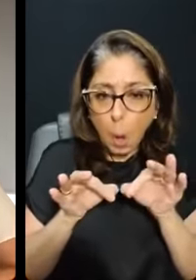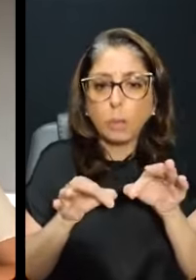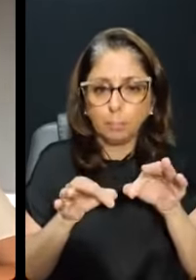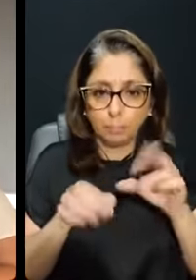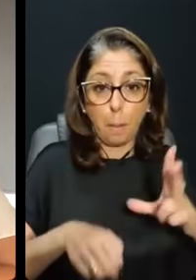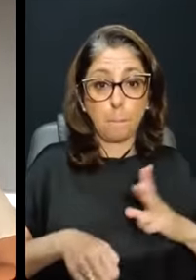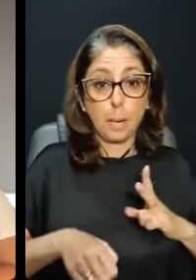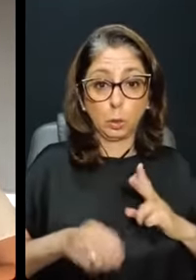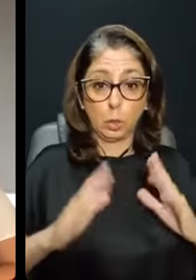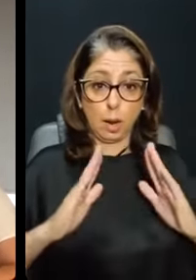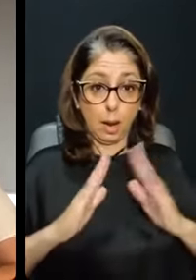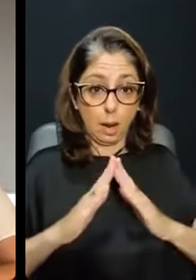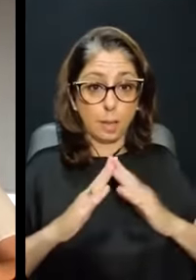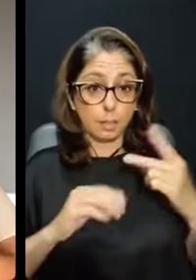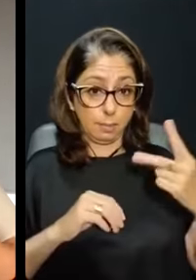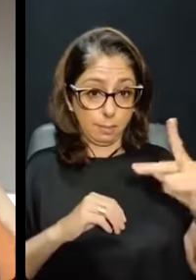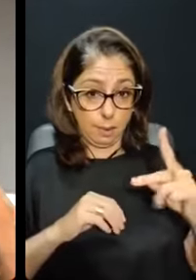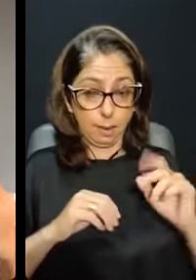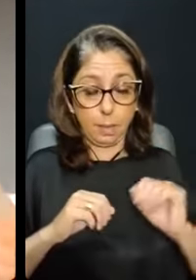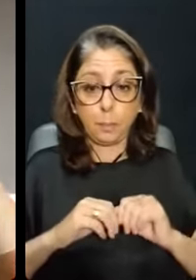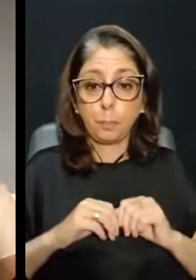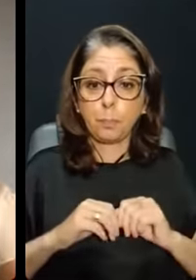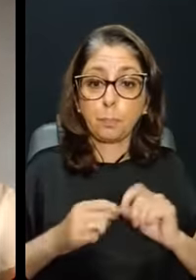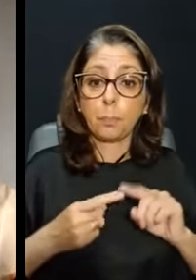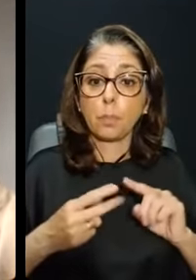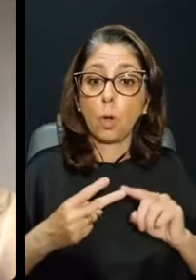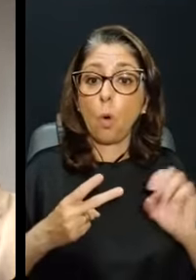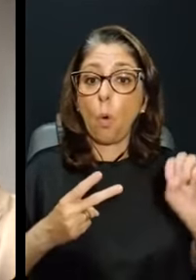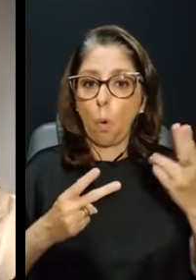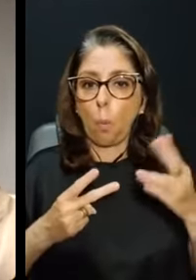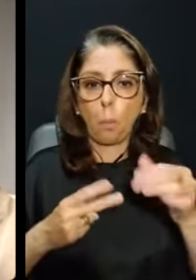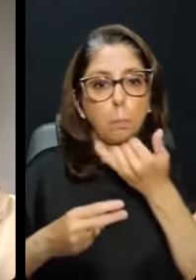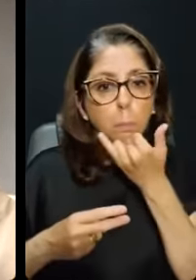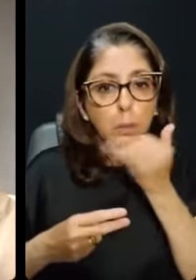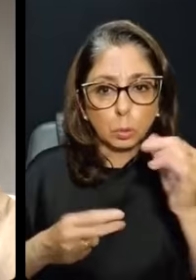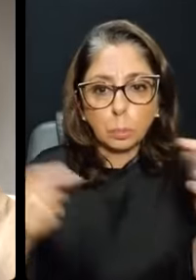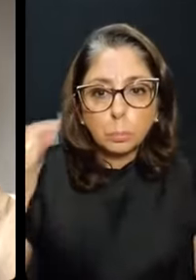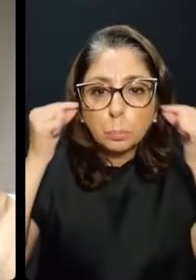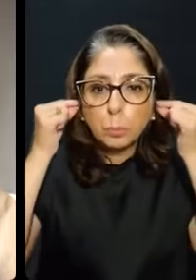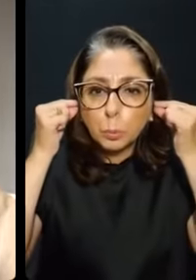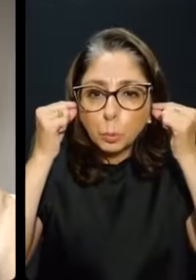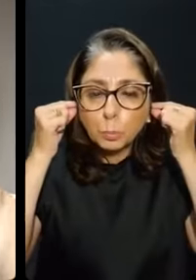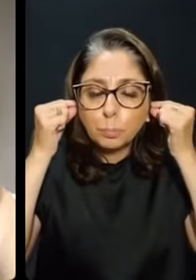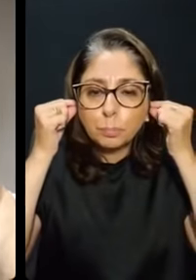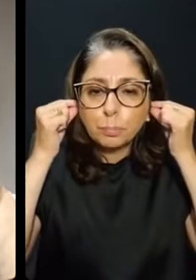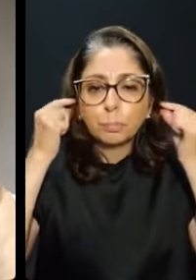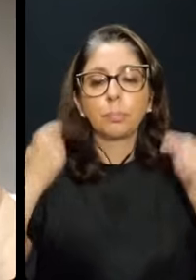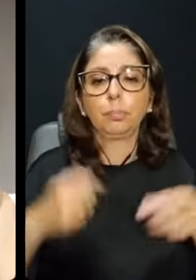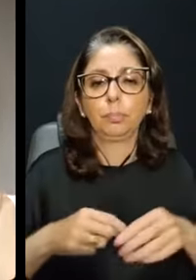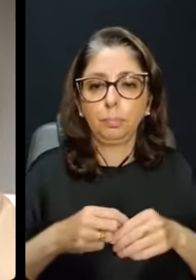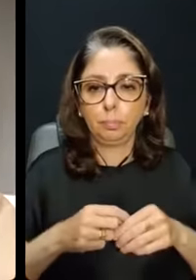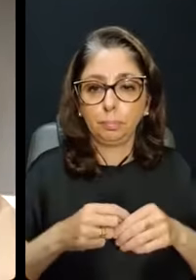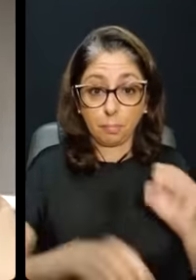rede. Desculpa, que eu estou botando fone aqui, peraí. Eu acho que vai melhorar, só um instantinho.